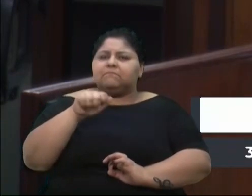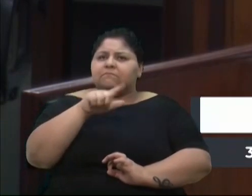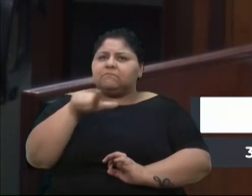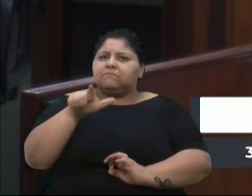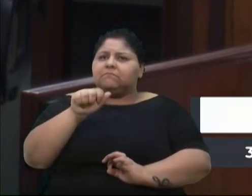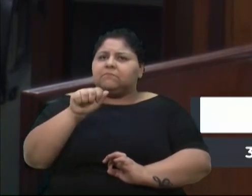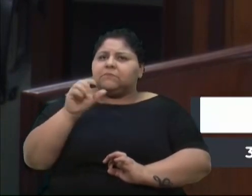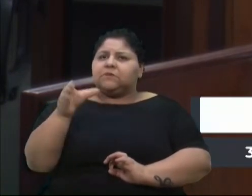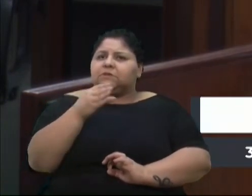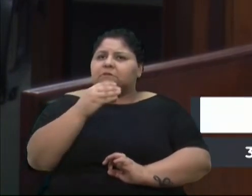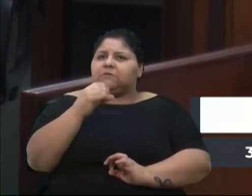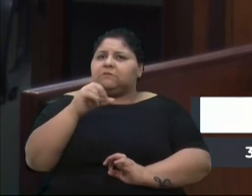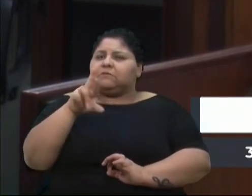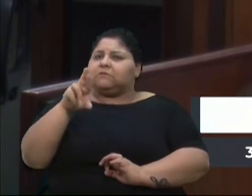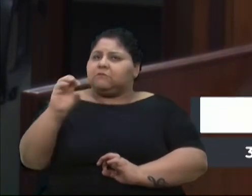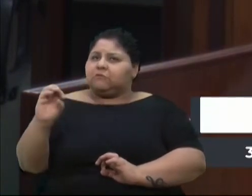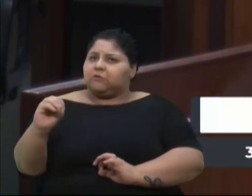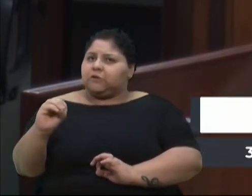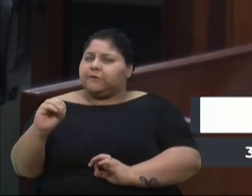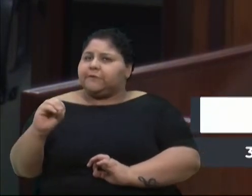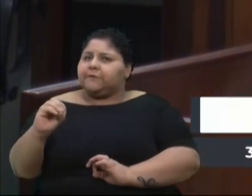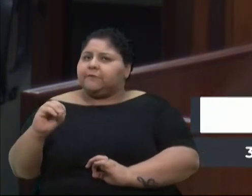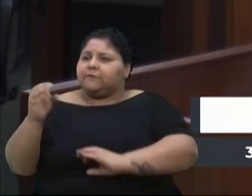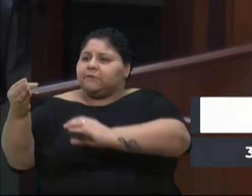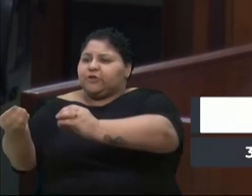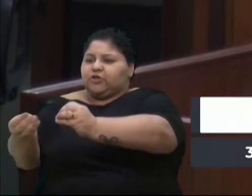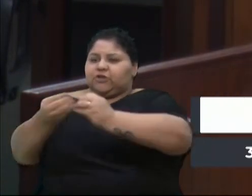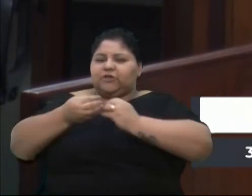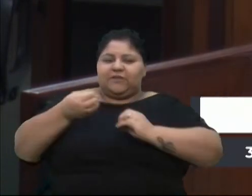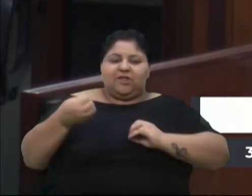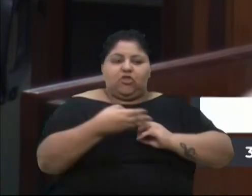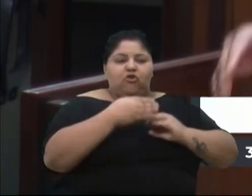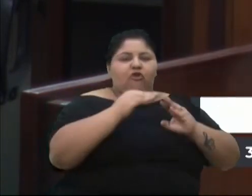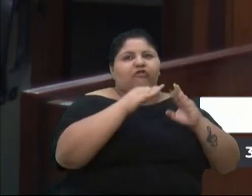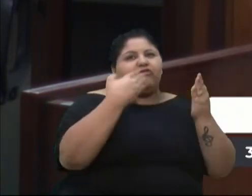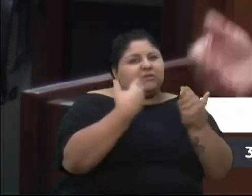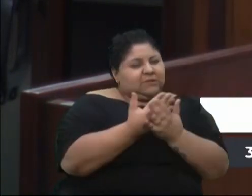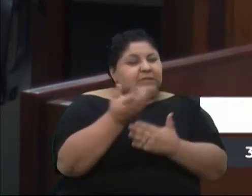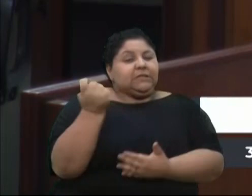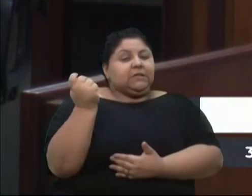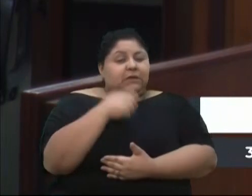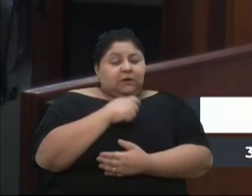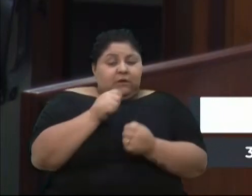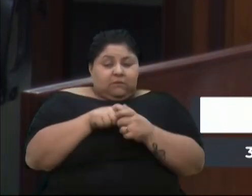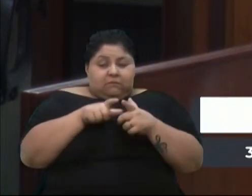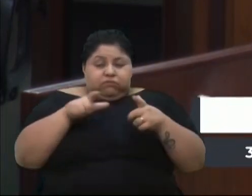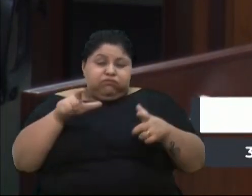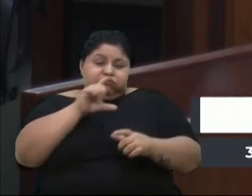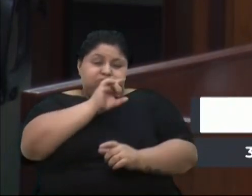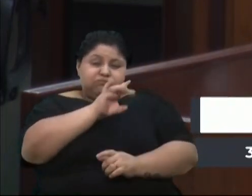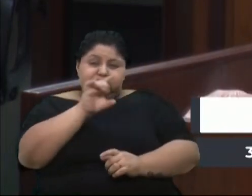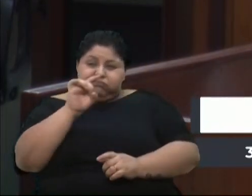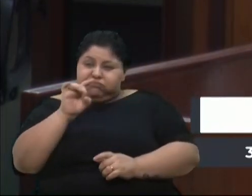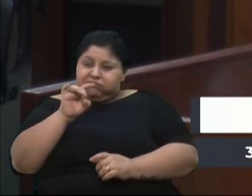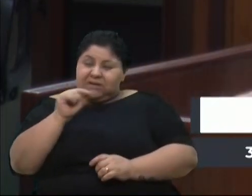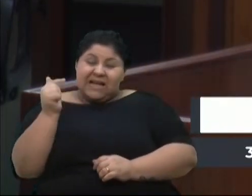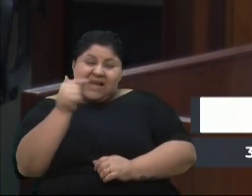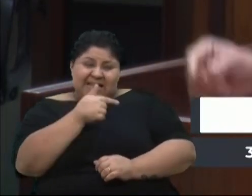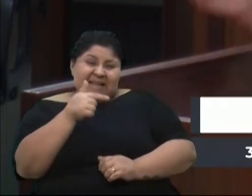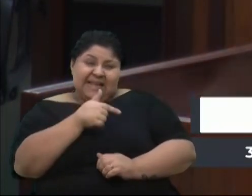São Ciro, aonde vai receber essa nova escola, uma necessidade grande. Aquela escola não tinha como